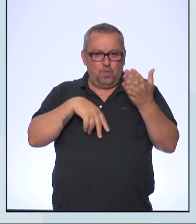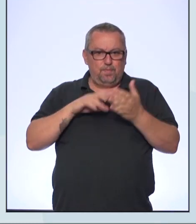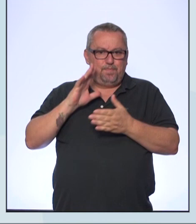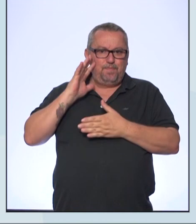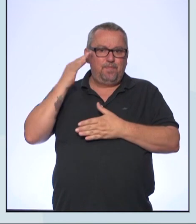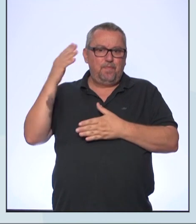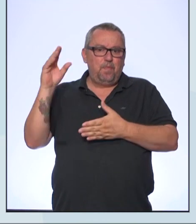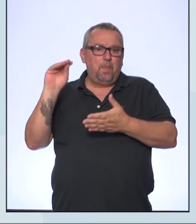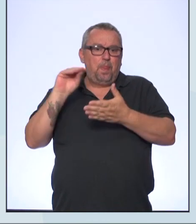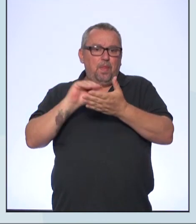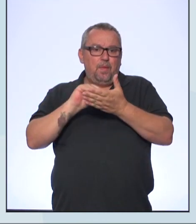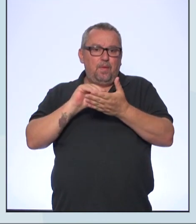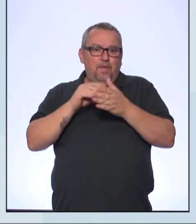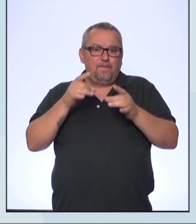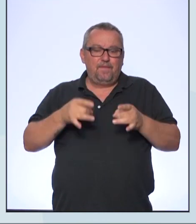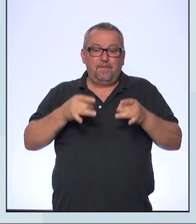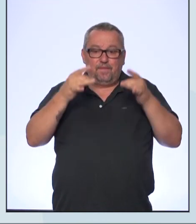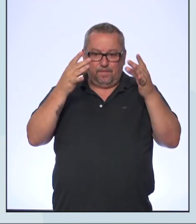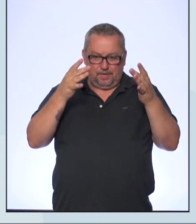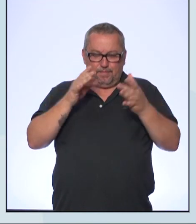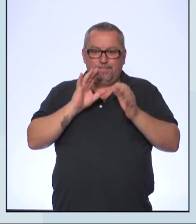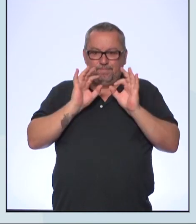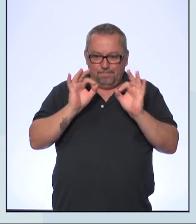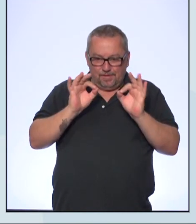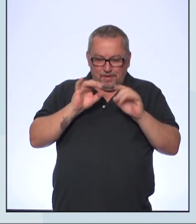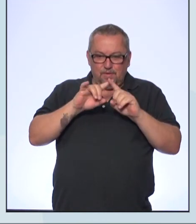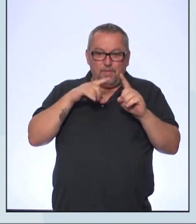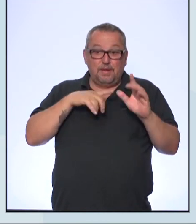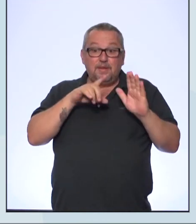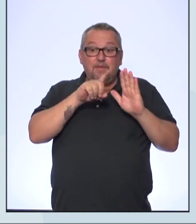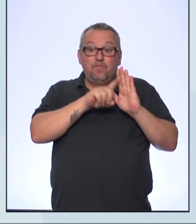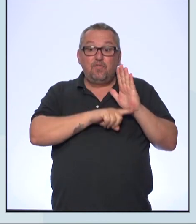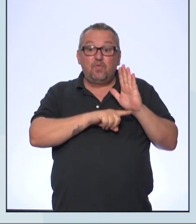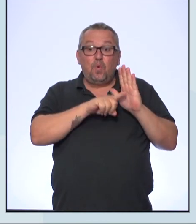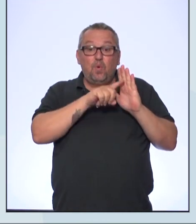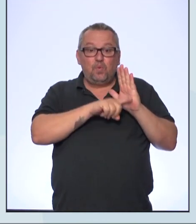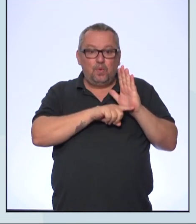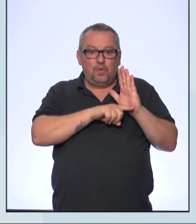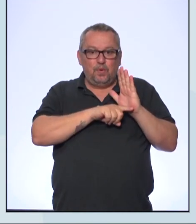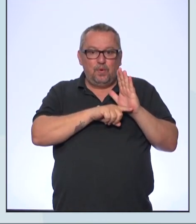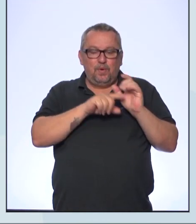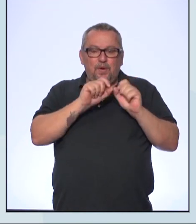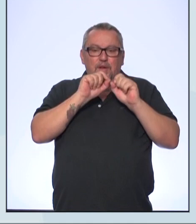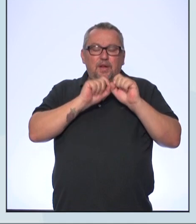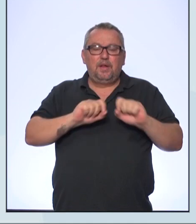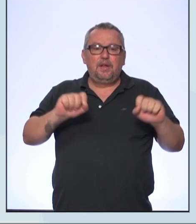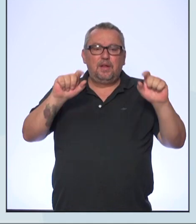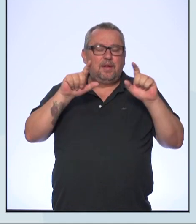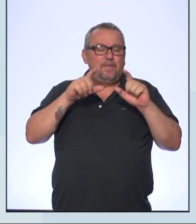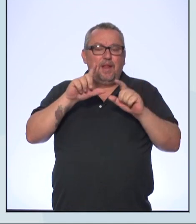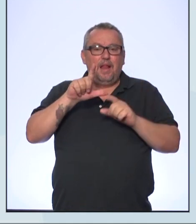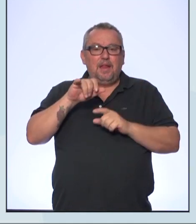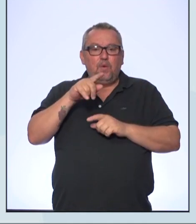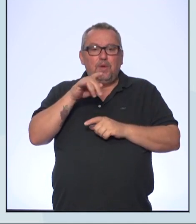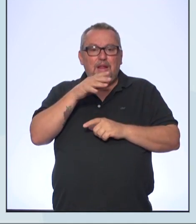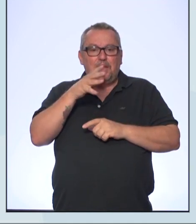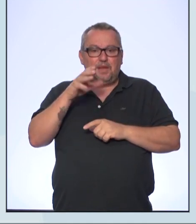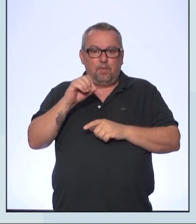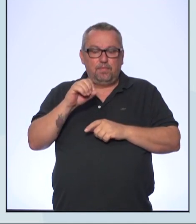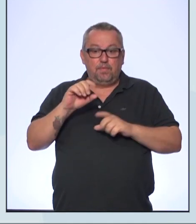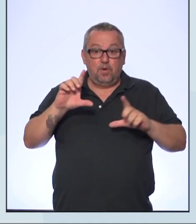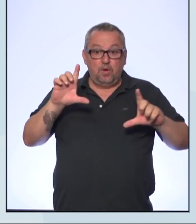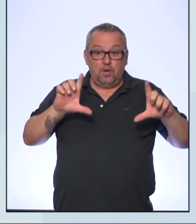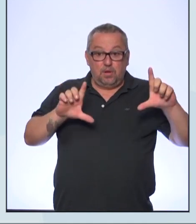decidiu colocar produtos à venda, com desconto, né? Então, ele estava querendo fazer uma liquidação. Uma televisão que custa